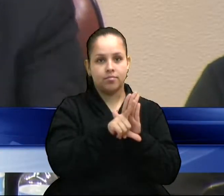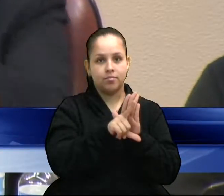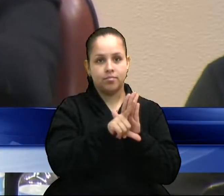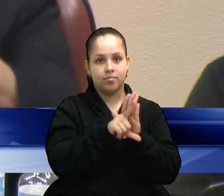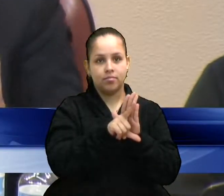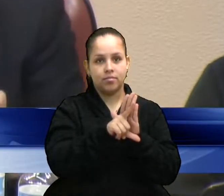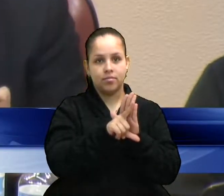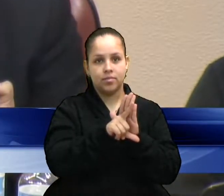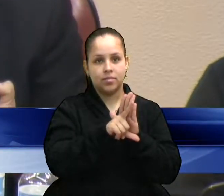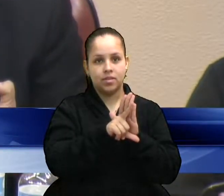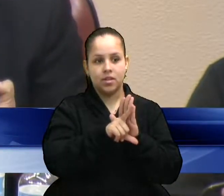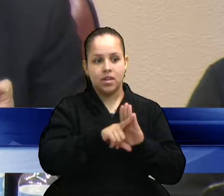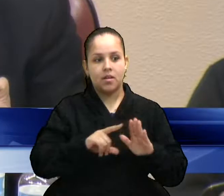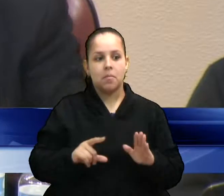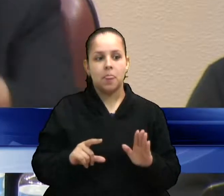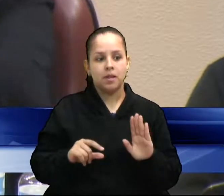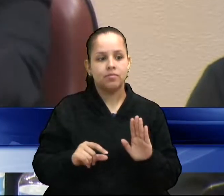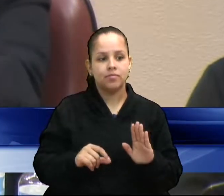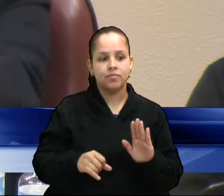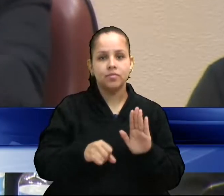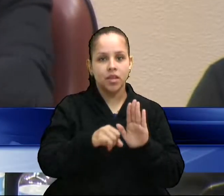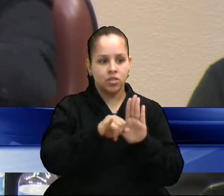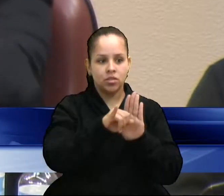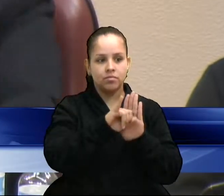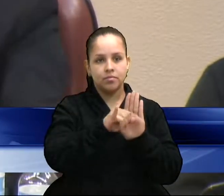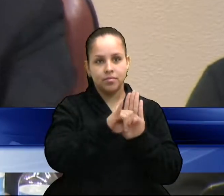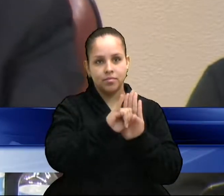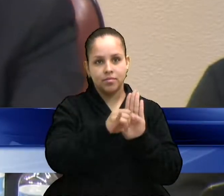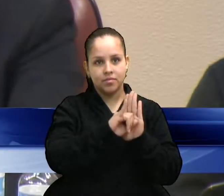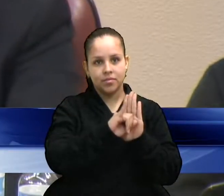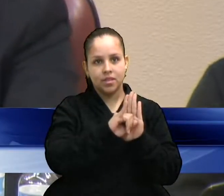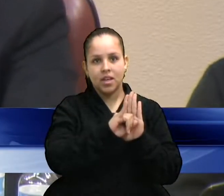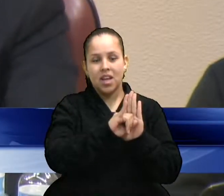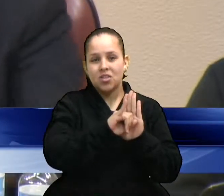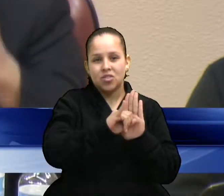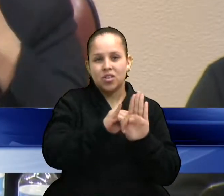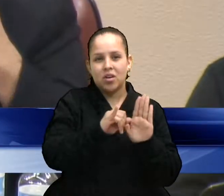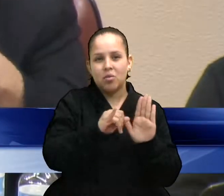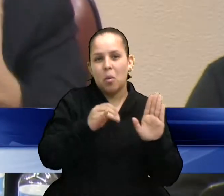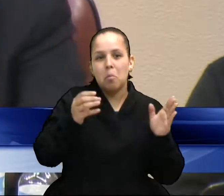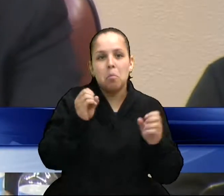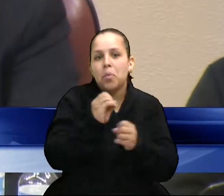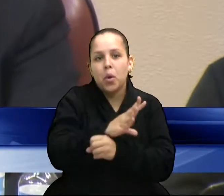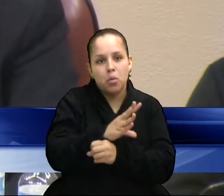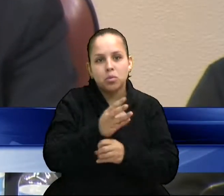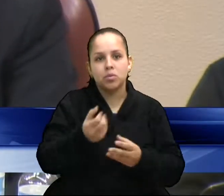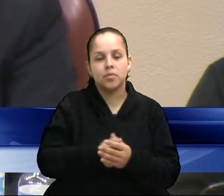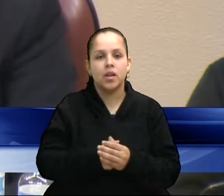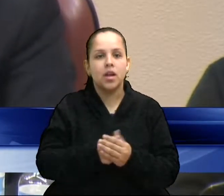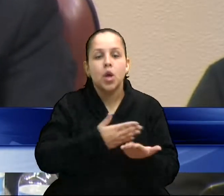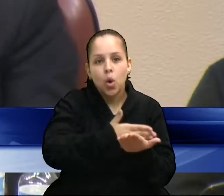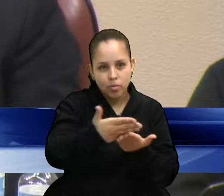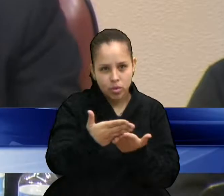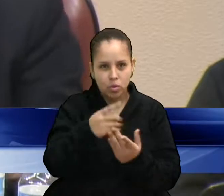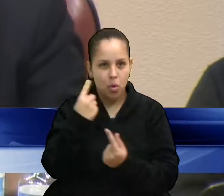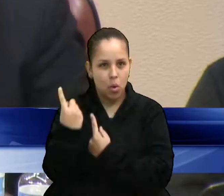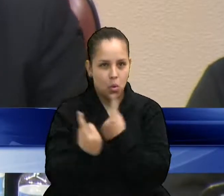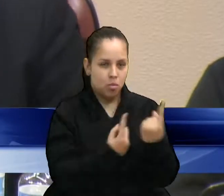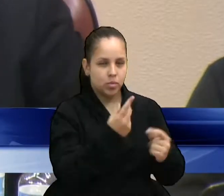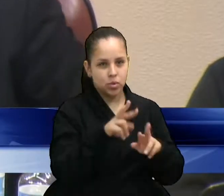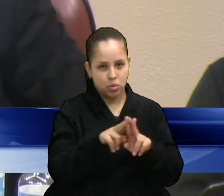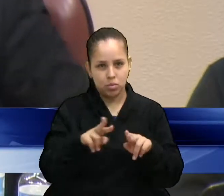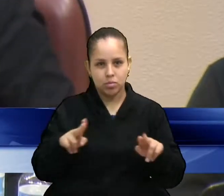O edital vem pronto, o edital é lançado pelo Executivo e se cumpra-se. Então aí começou alguns questionamentos, e aí a gente